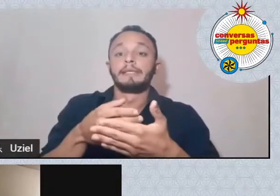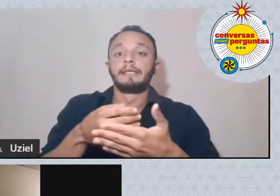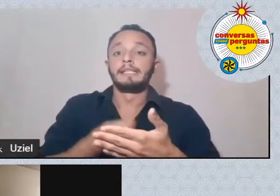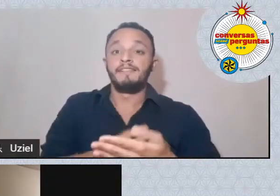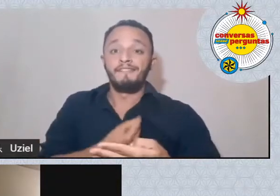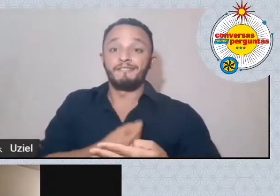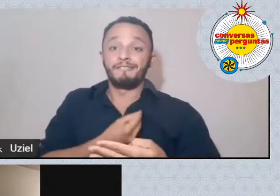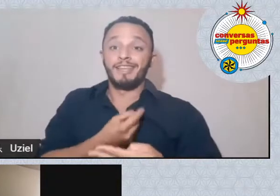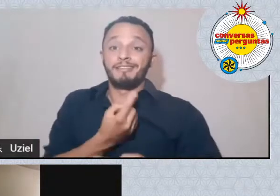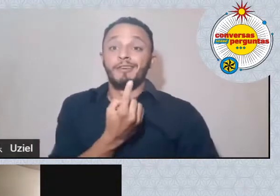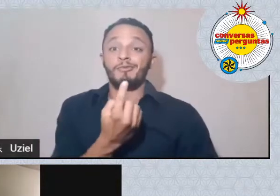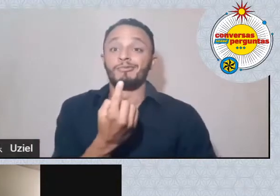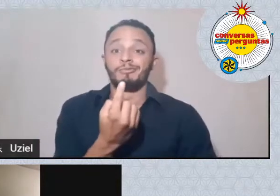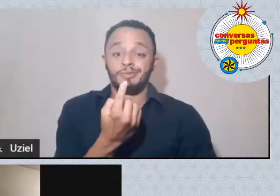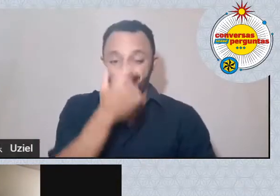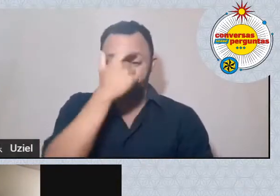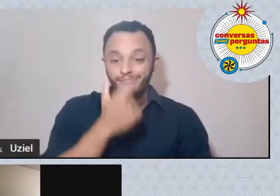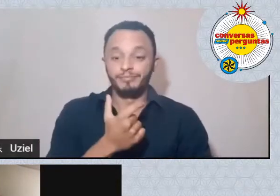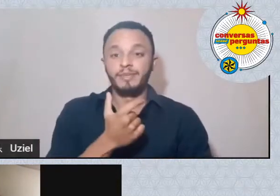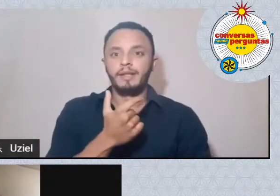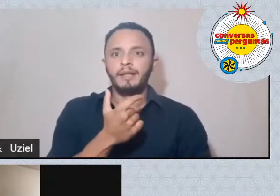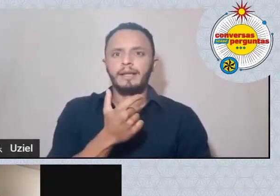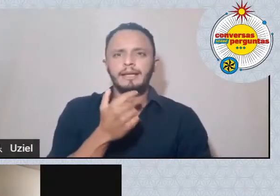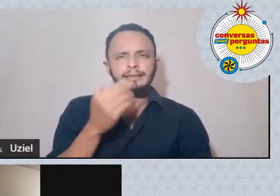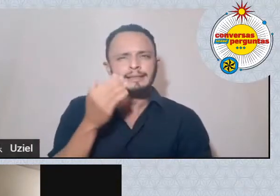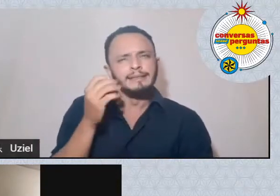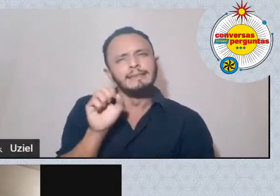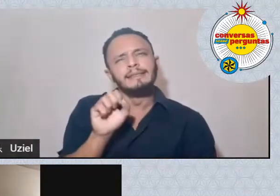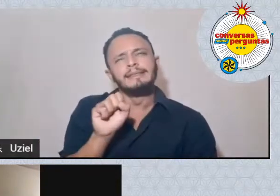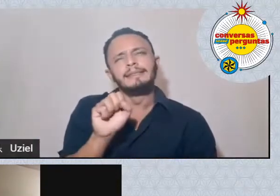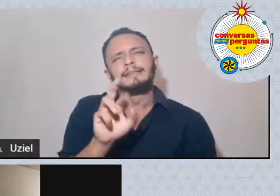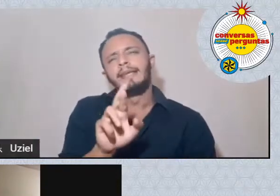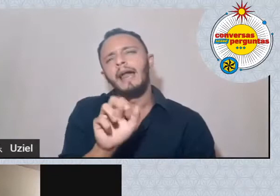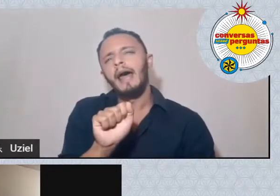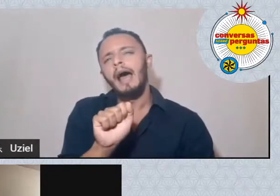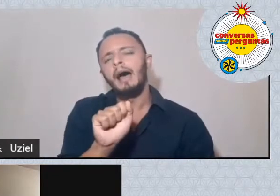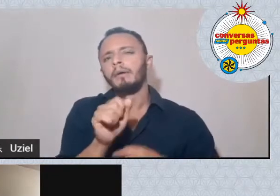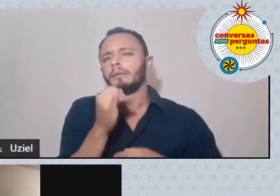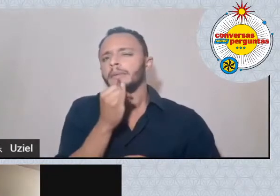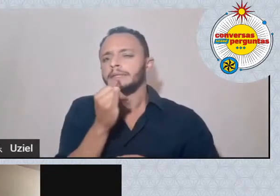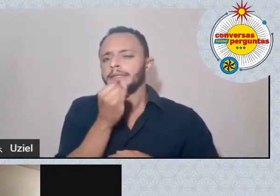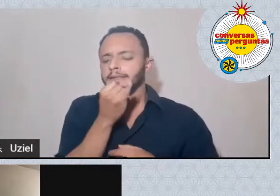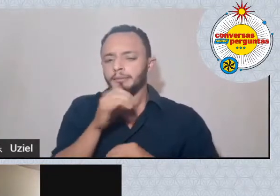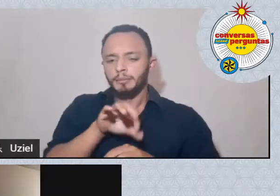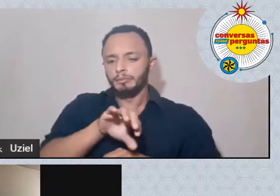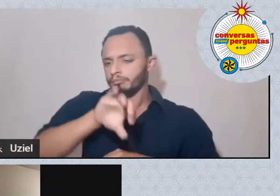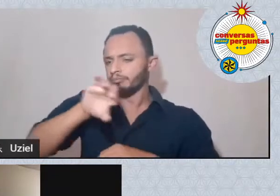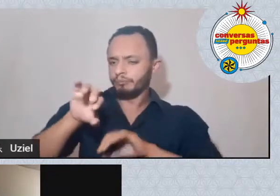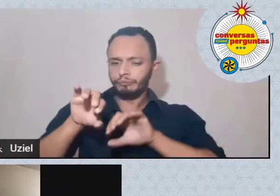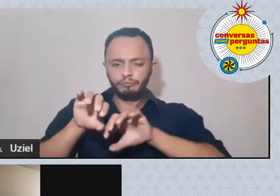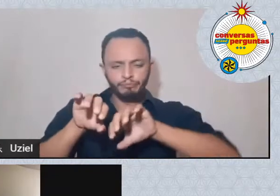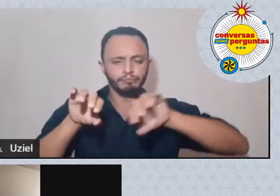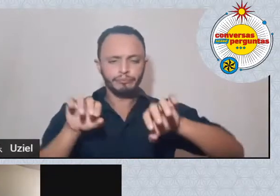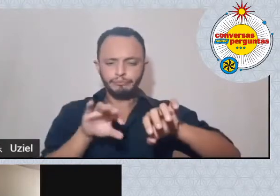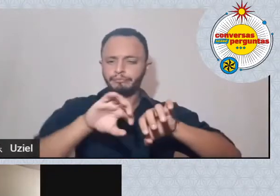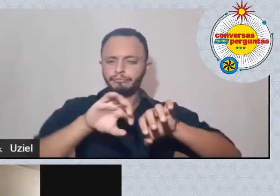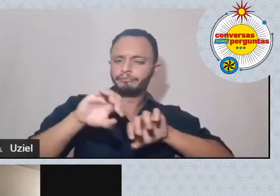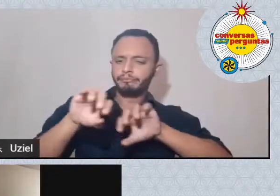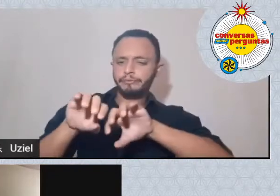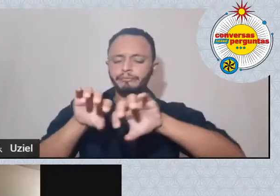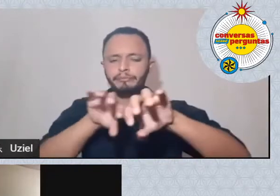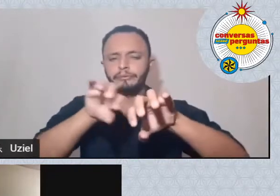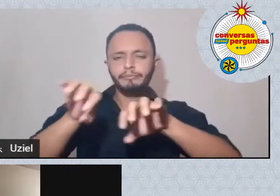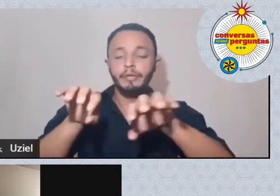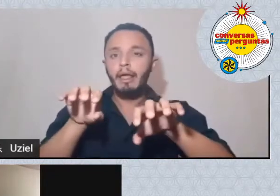aprendeu assim a segmentar demais os nossos sofrimentos, em vez de contar uma história